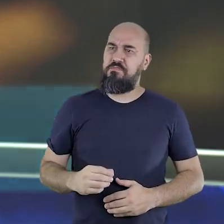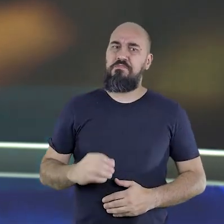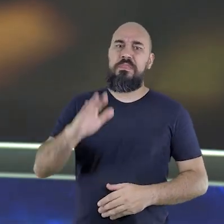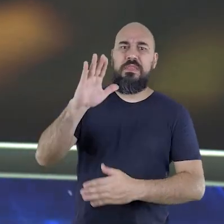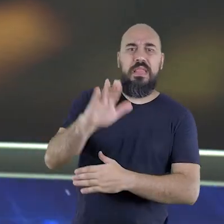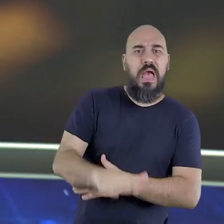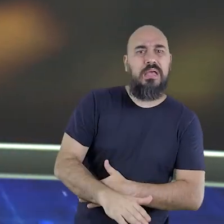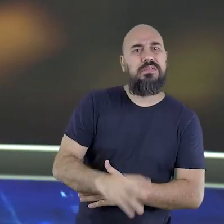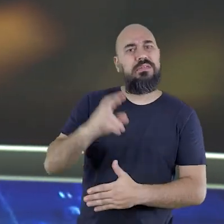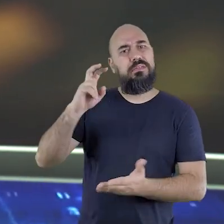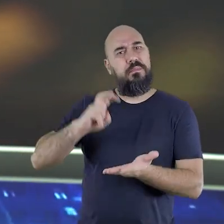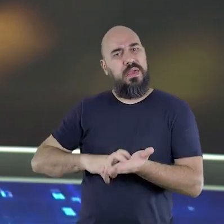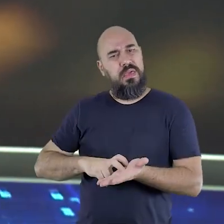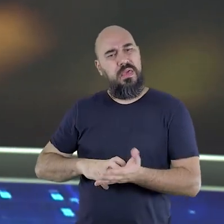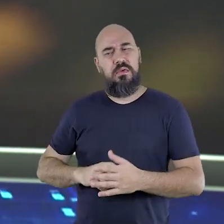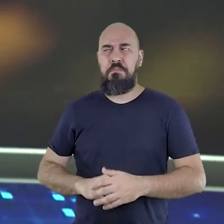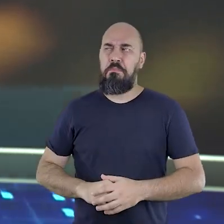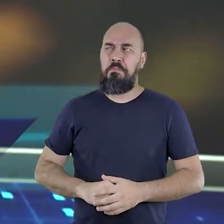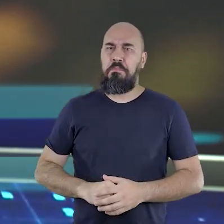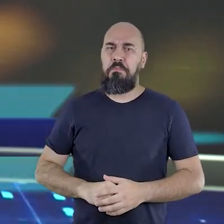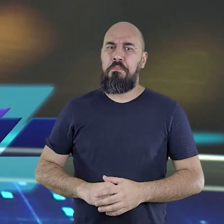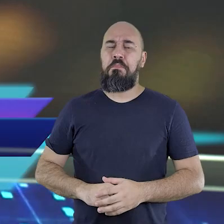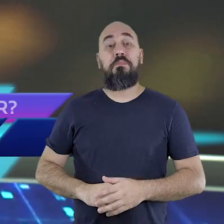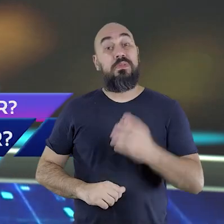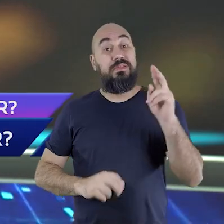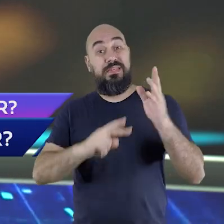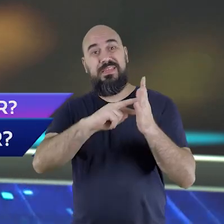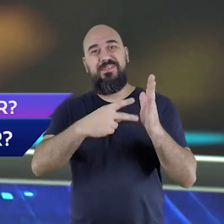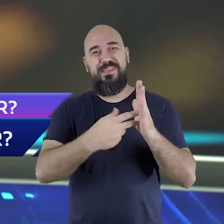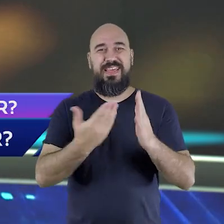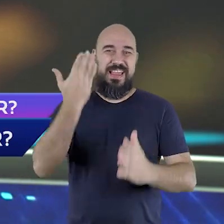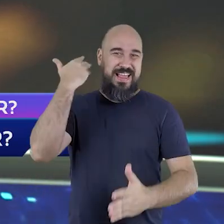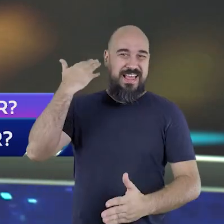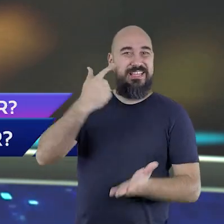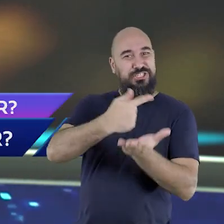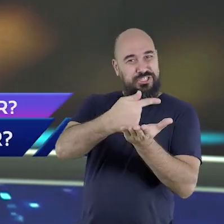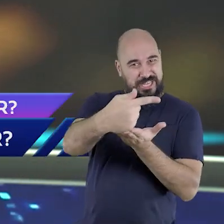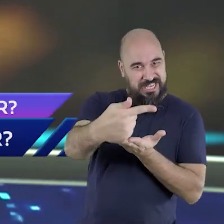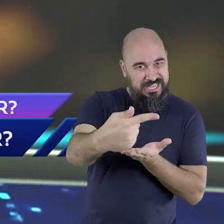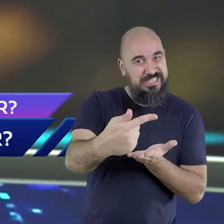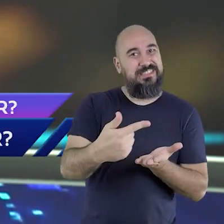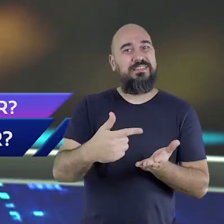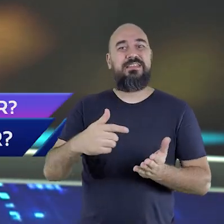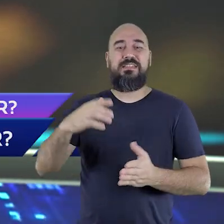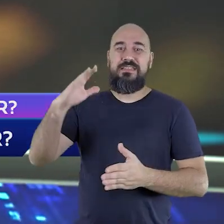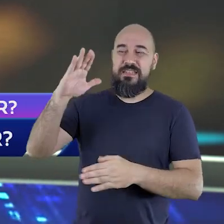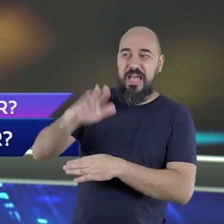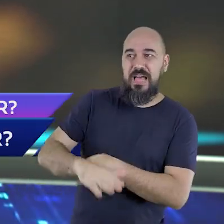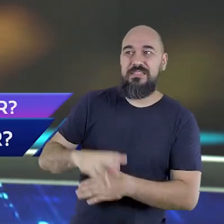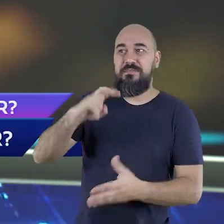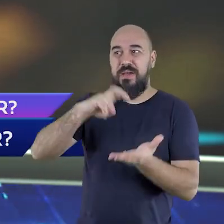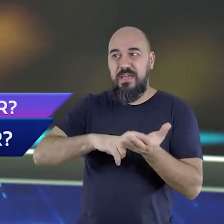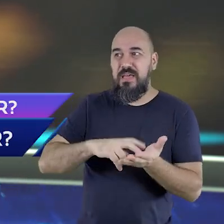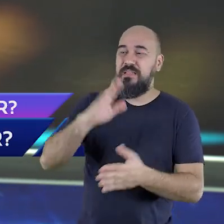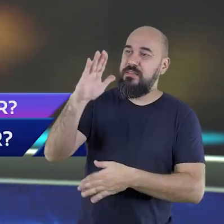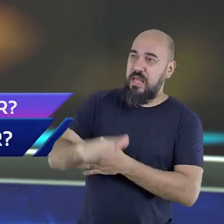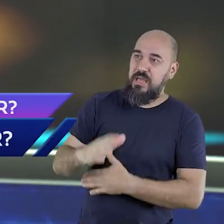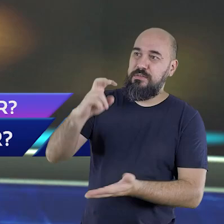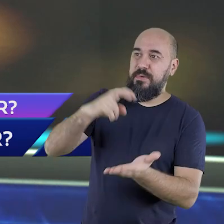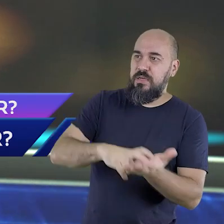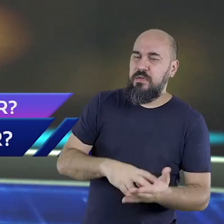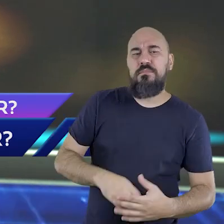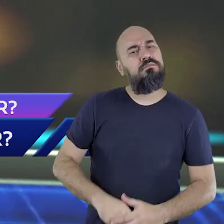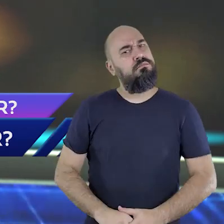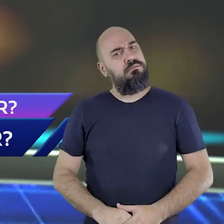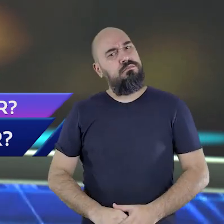manhã vem lá de Gênesis 1, quando Deus cria, houve tarde e manhã o primeiro dia, tarde e manhã o segundo dia. Ou seja, então depois